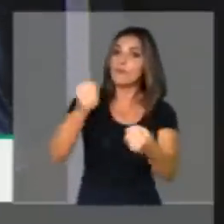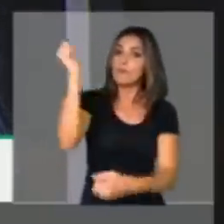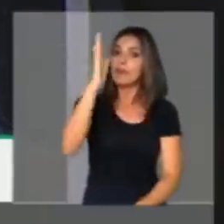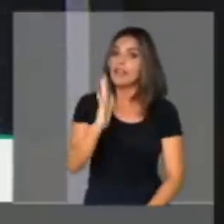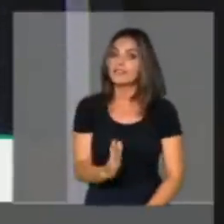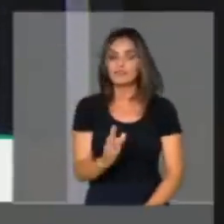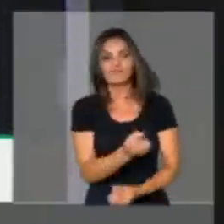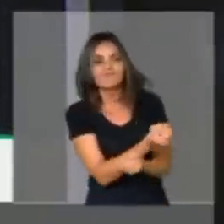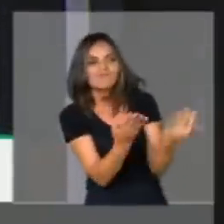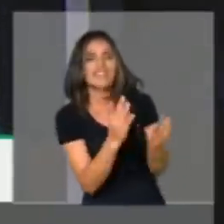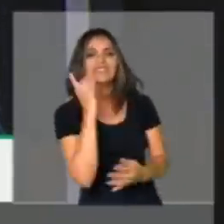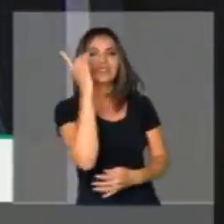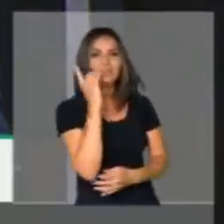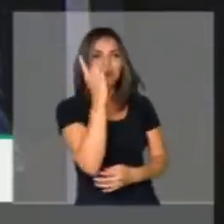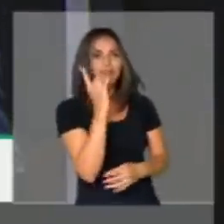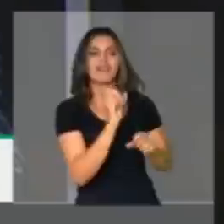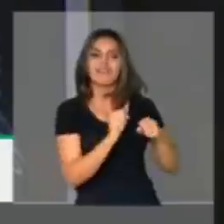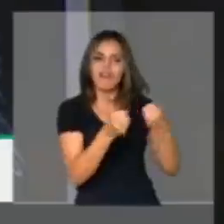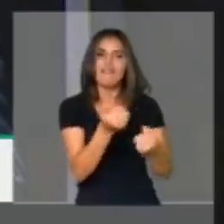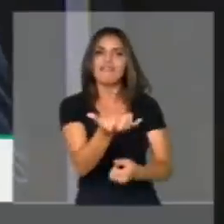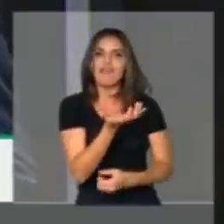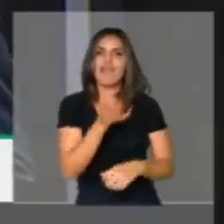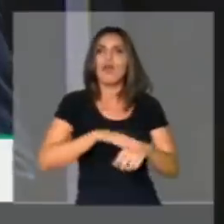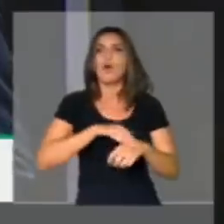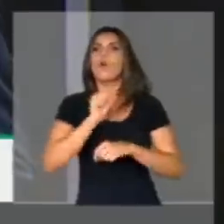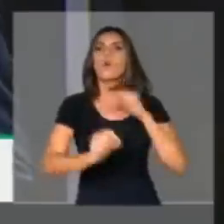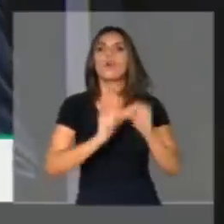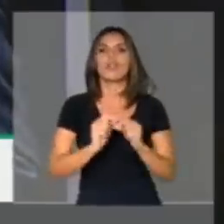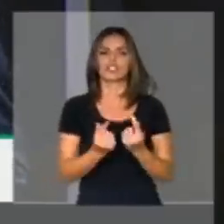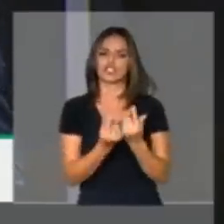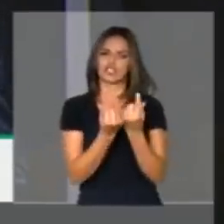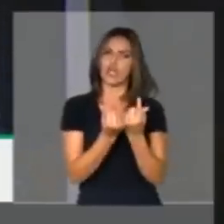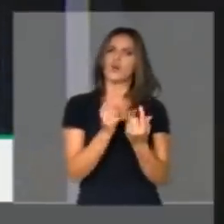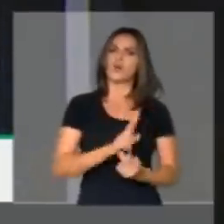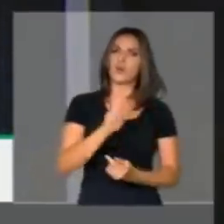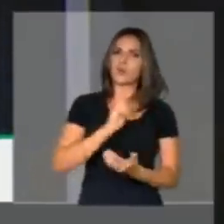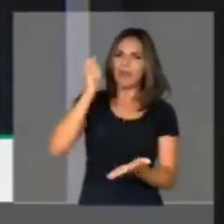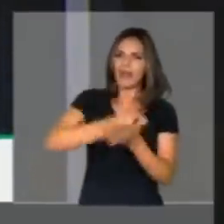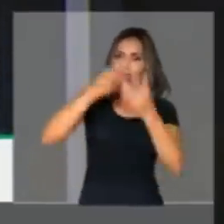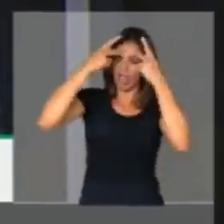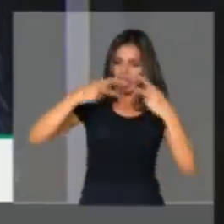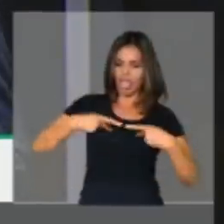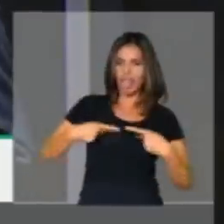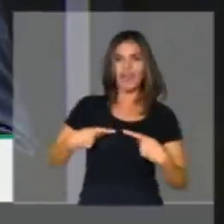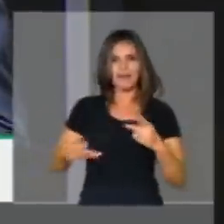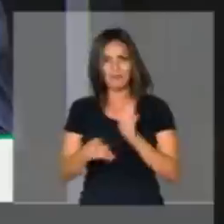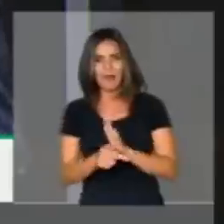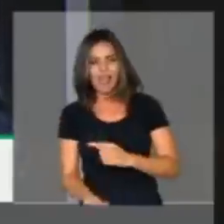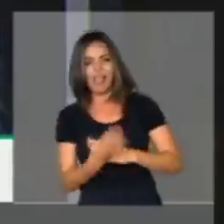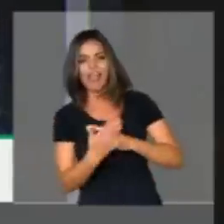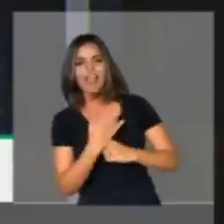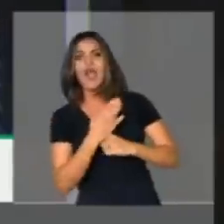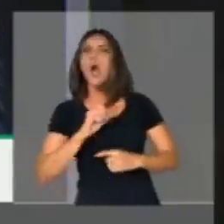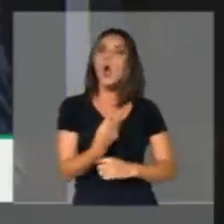de parlamentares que defendem que a gente utilize o nosso já escasso orçamento para financiar os seus próprios privilégios, ou que a